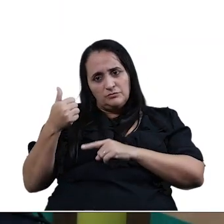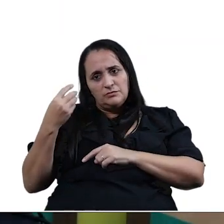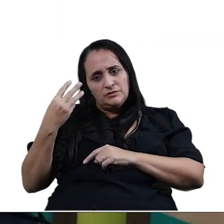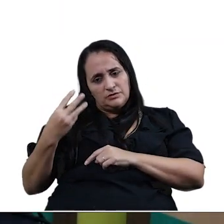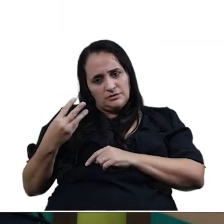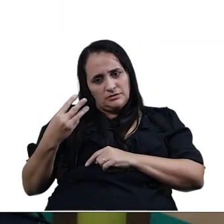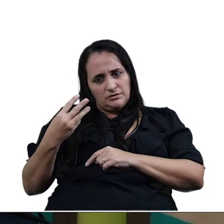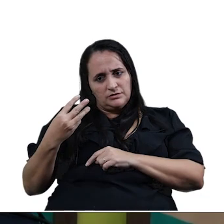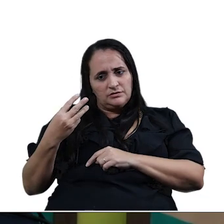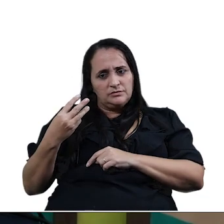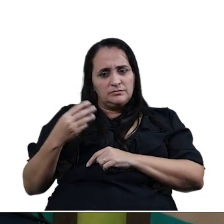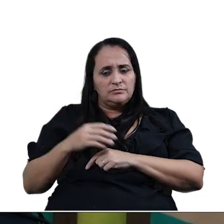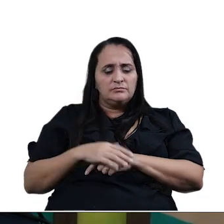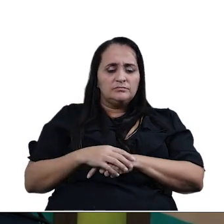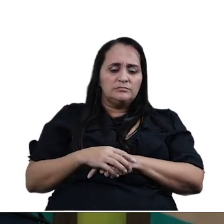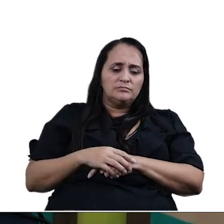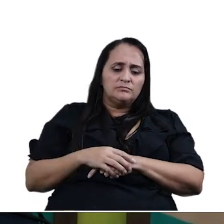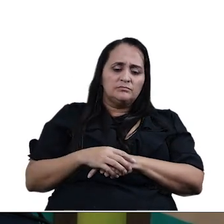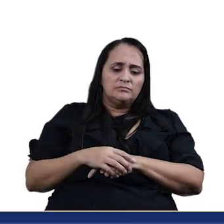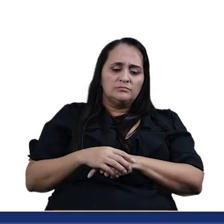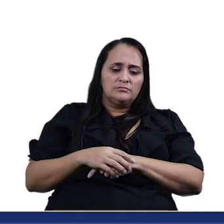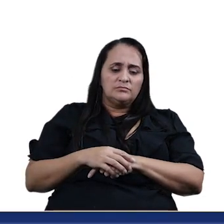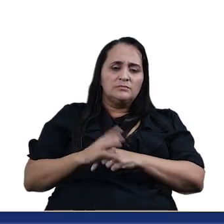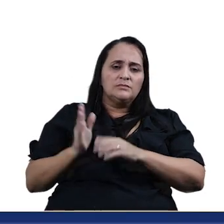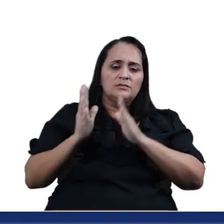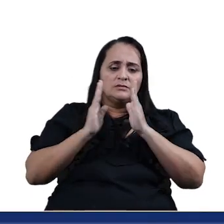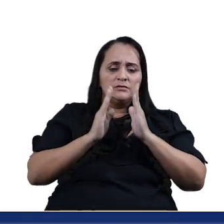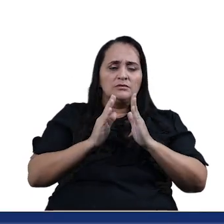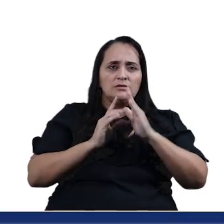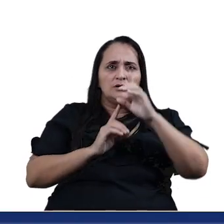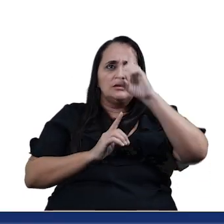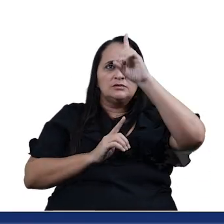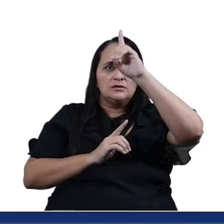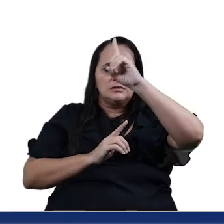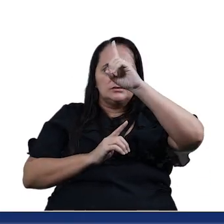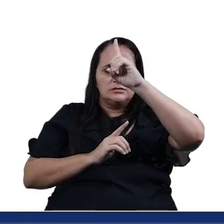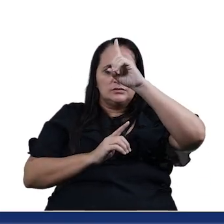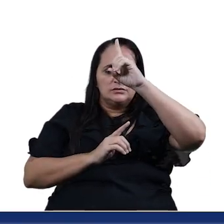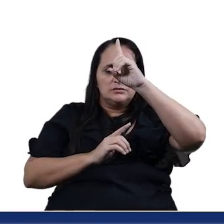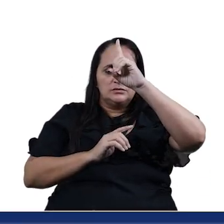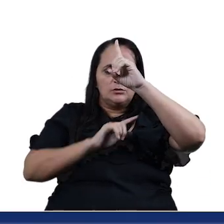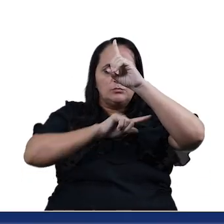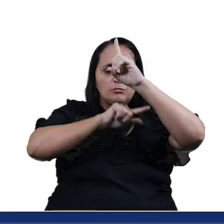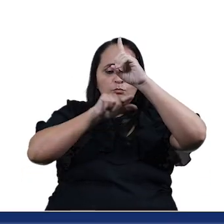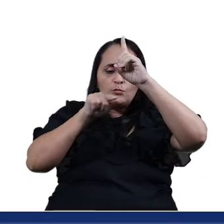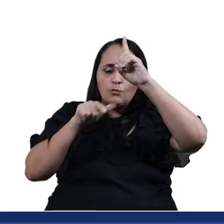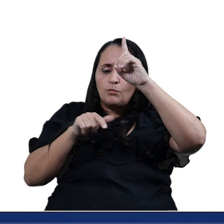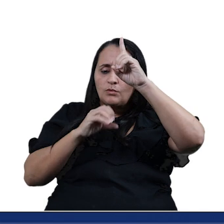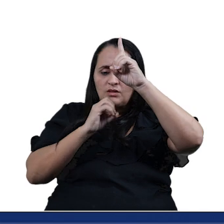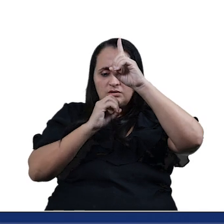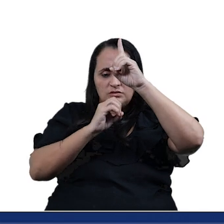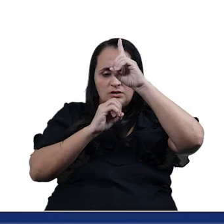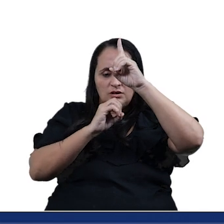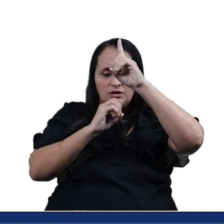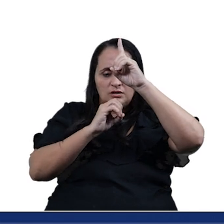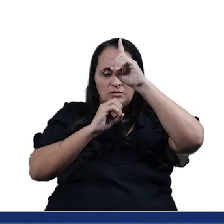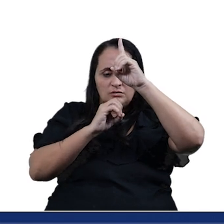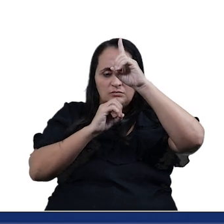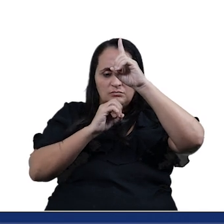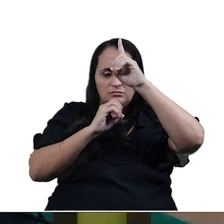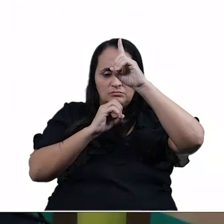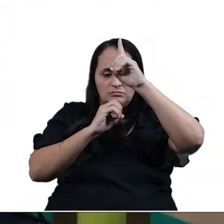vezes 1, 3. As dezenas, como aqui está no valor